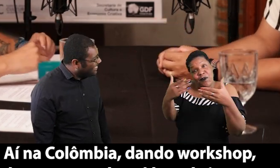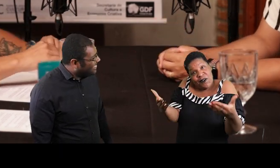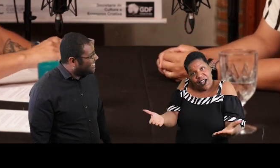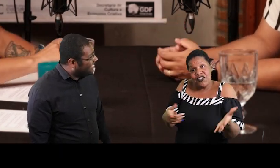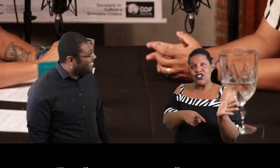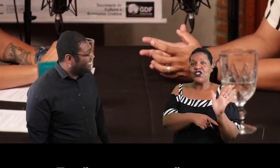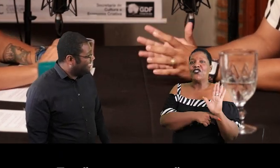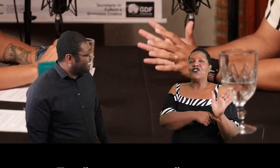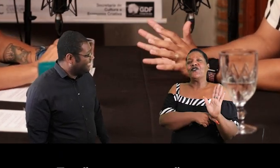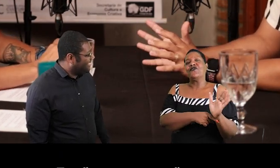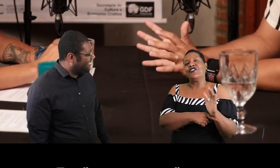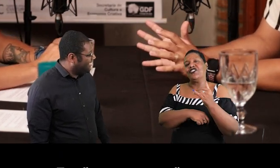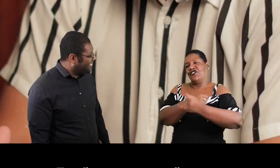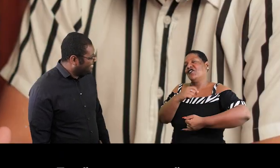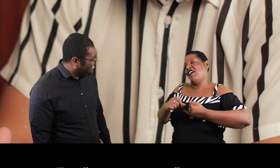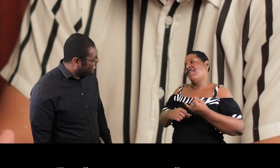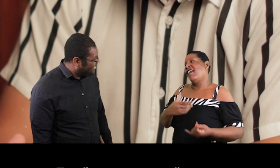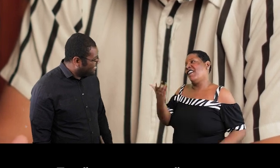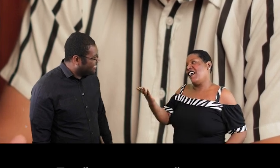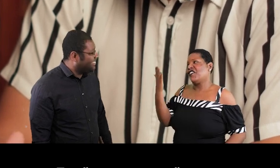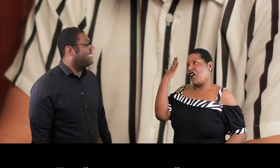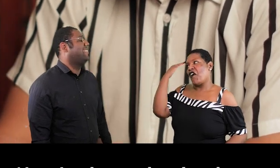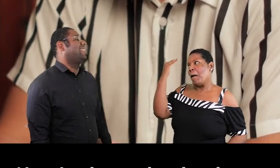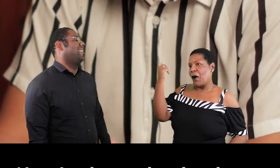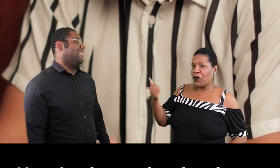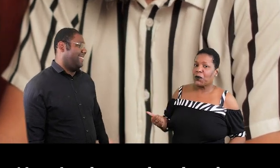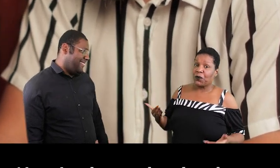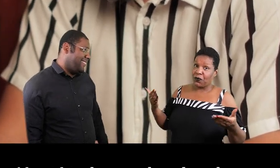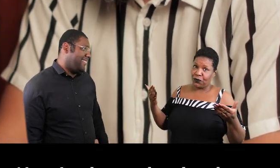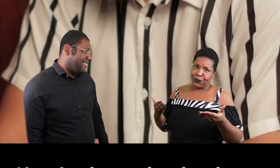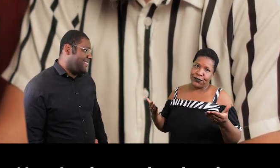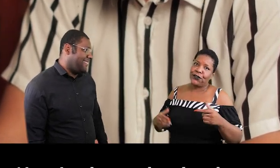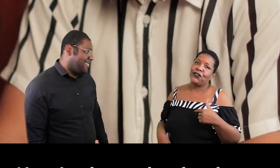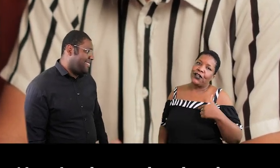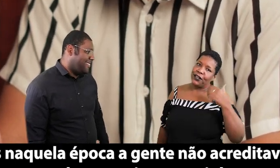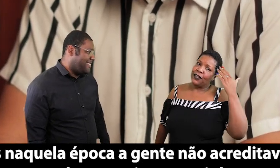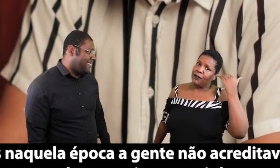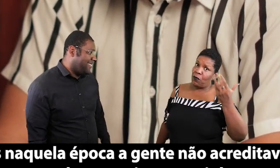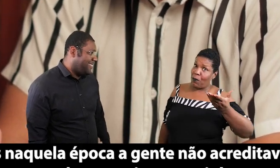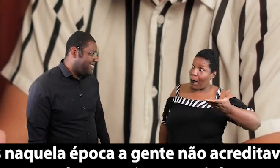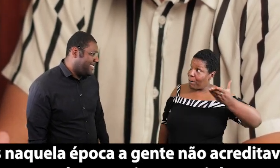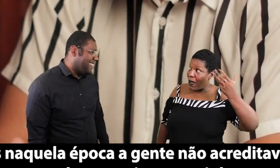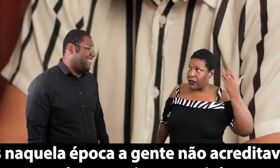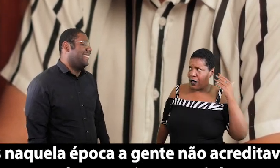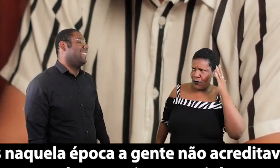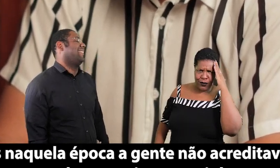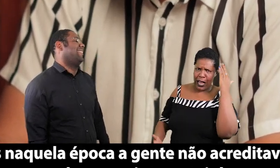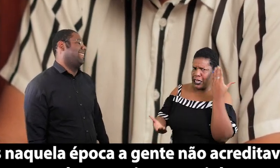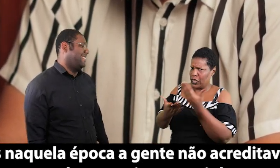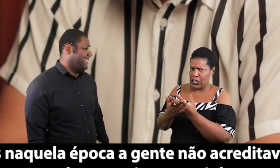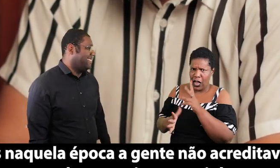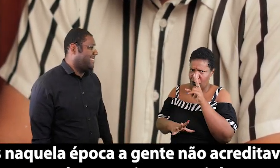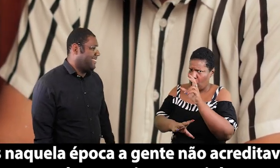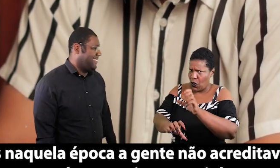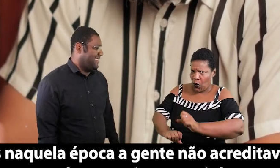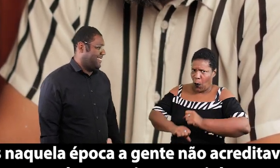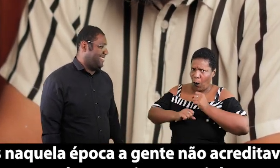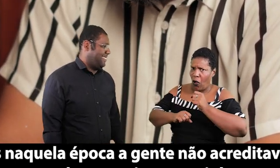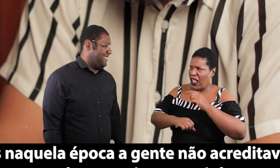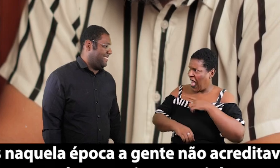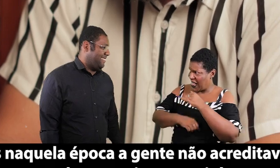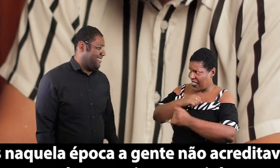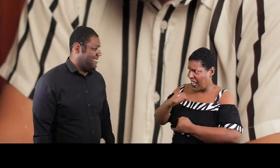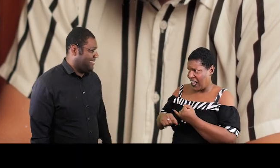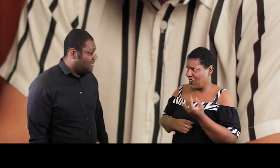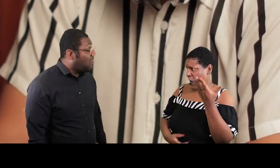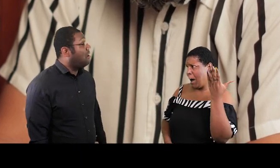internet. Então, a gente não... Agora já tá todo mundo sabendo, mas naquela época a gente não acreditava no poder que a